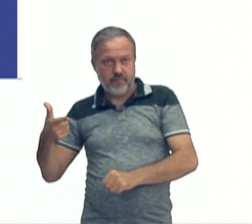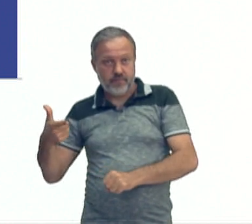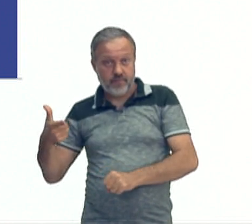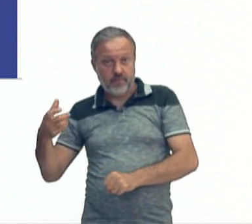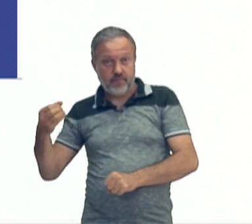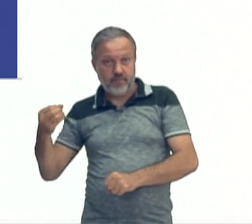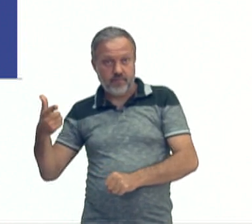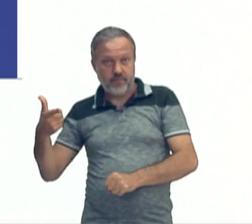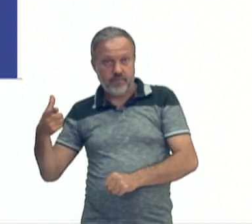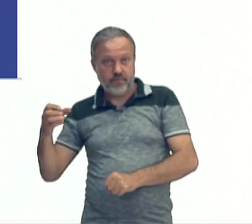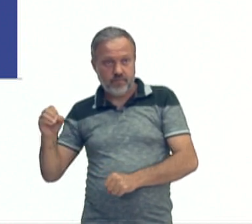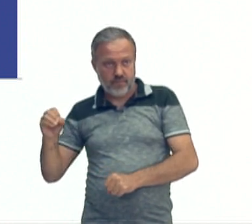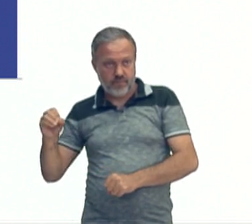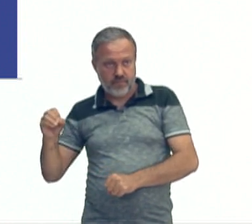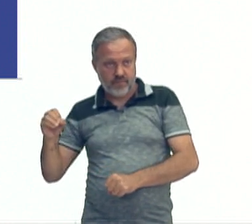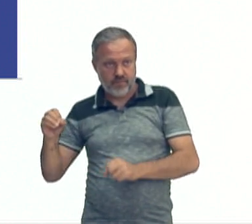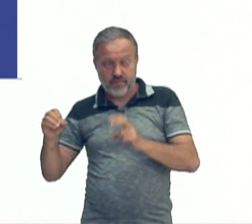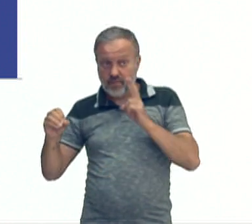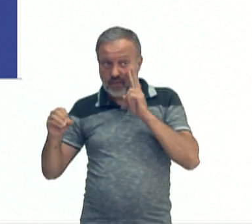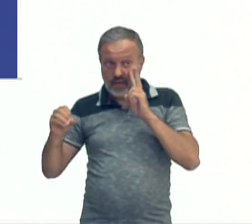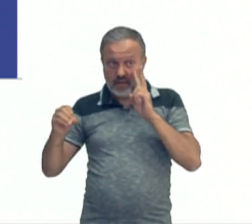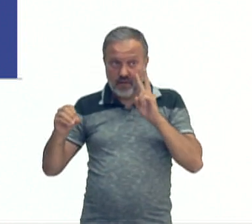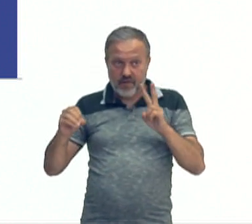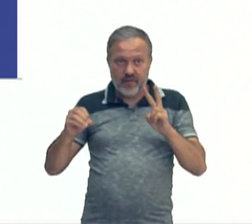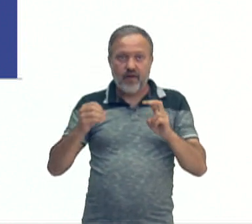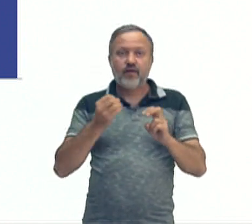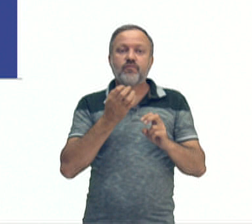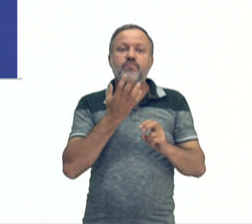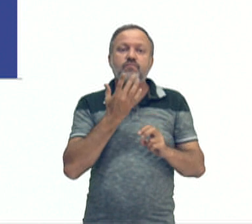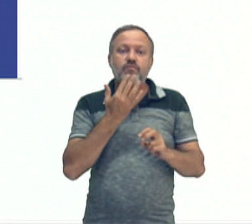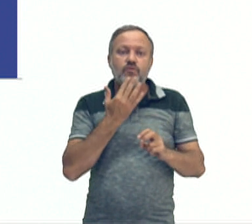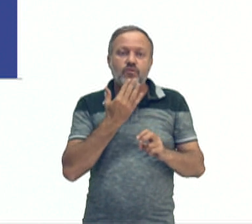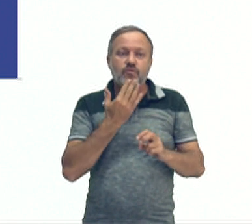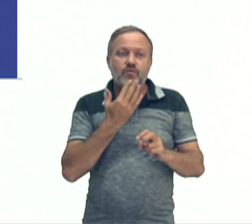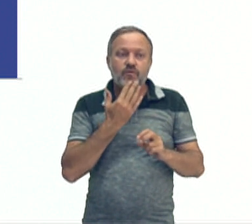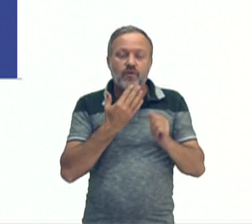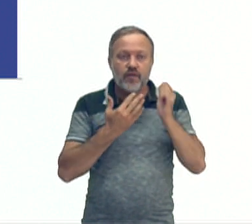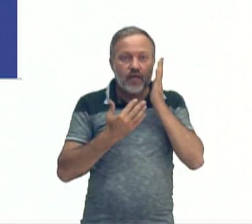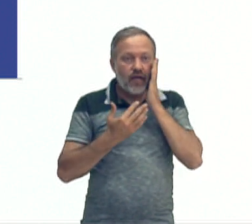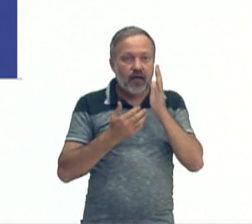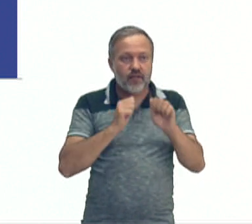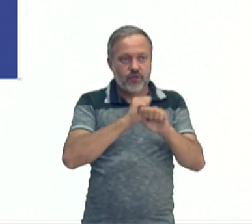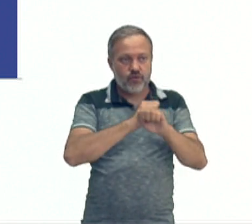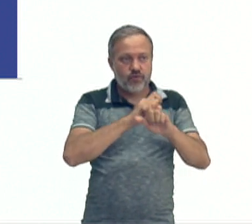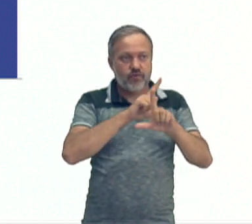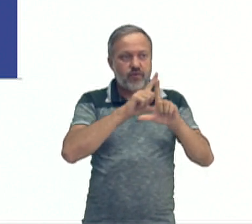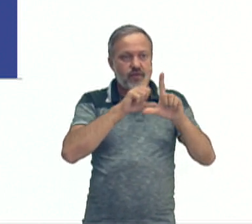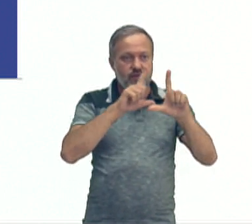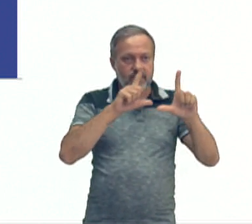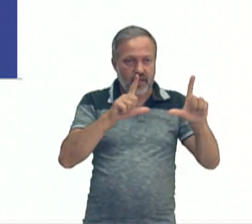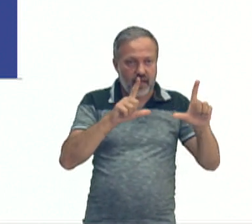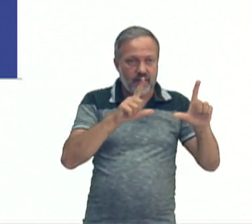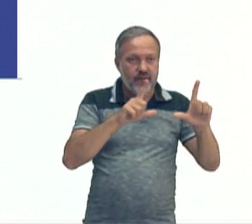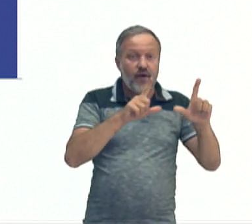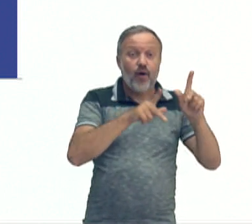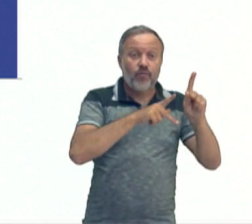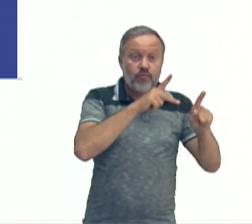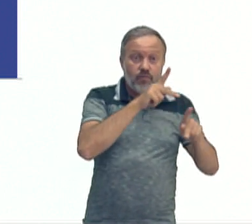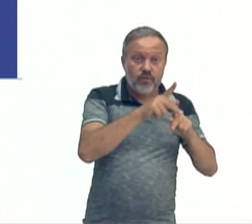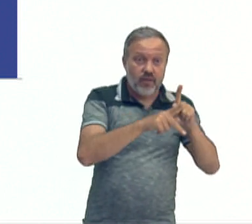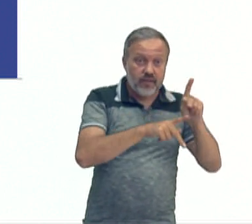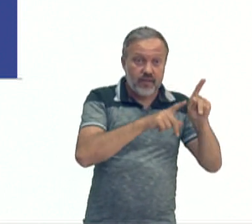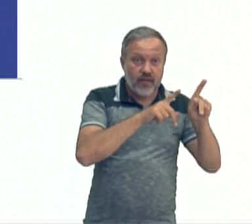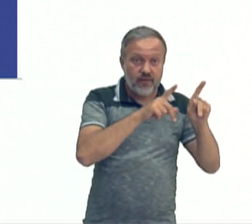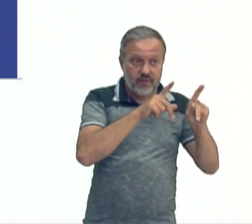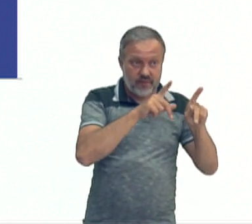urbana. Em azul claro, a área rural. Vamos ver comigo aqui. Olha só, a área que está aí em azul